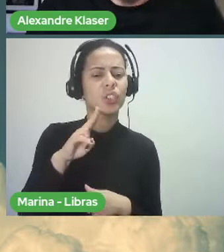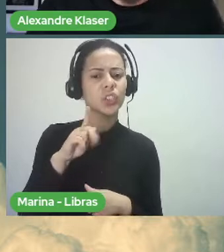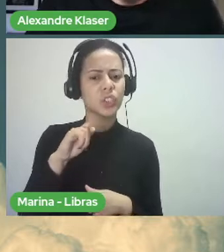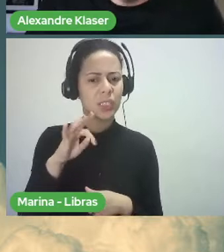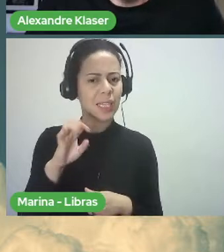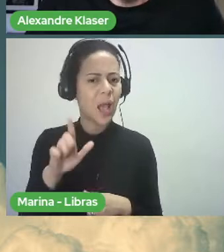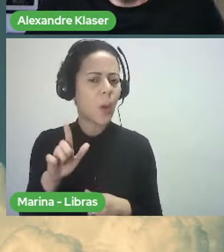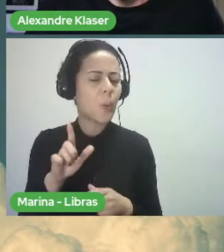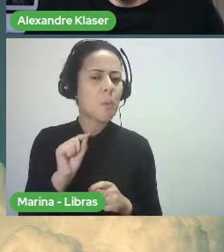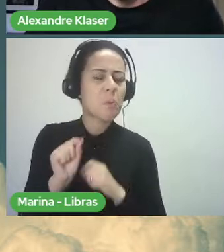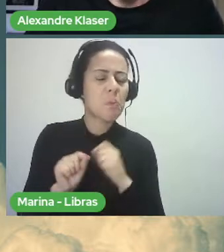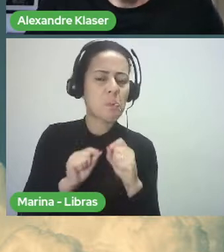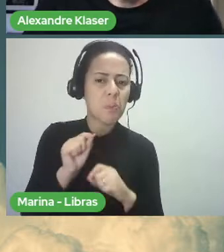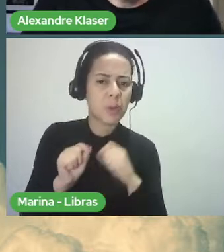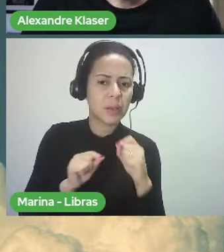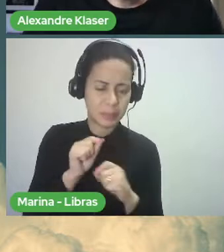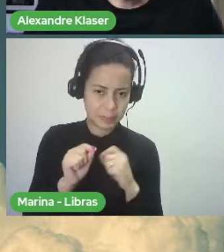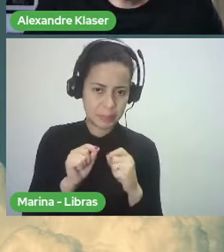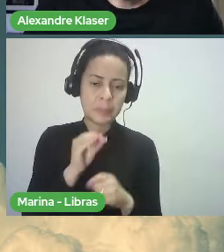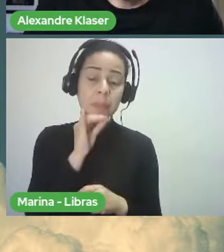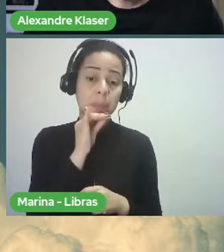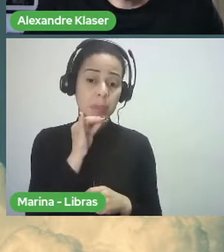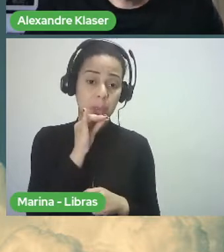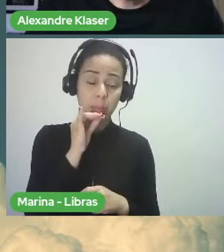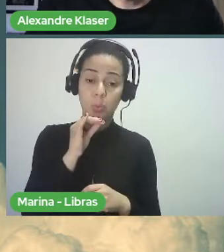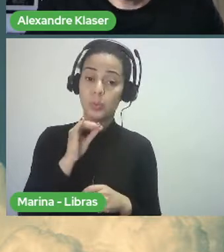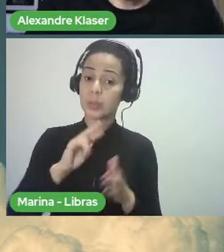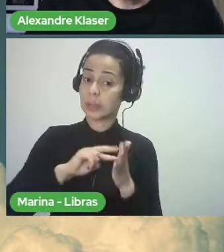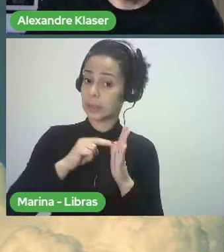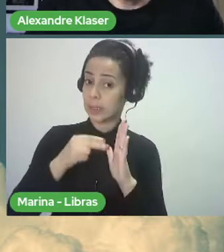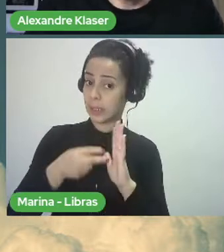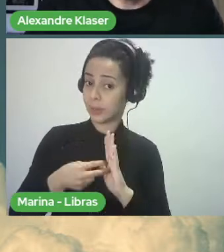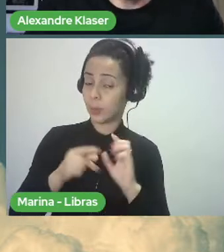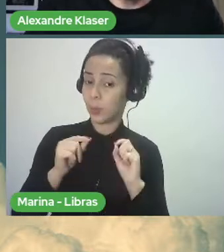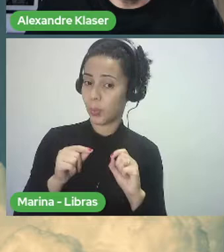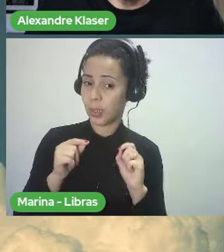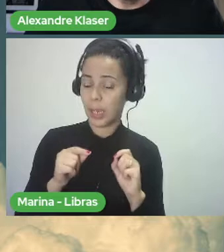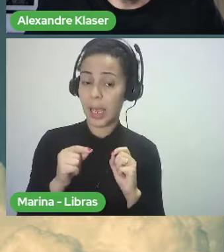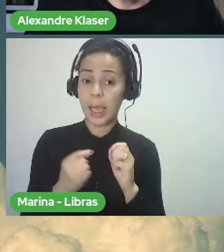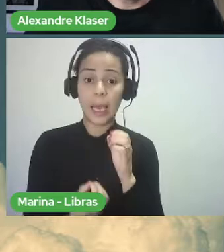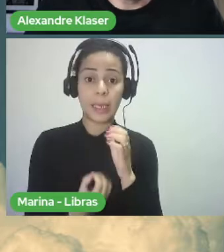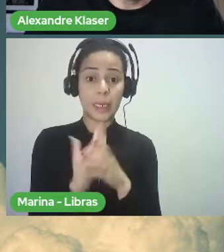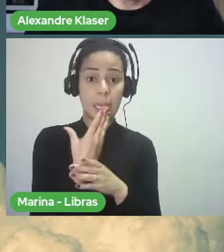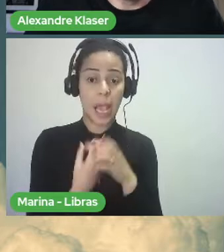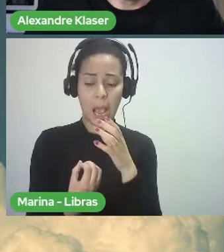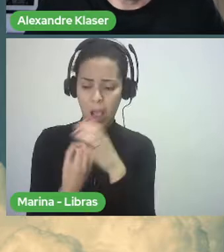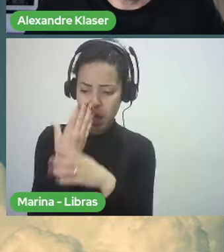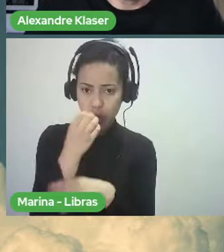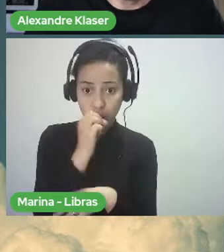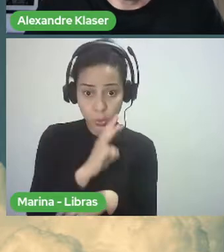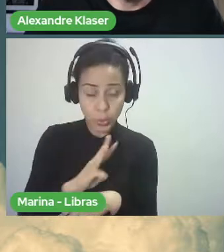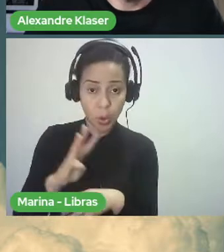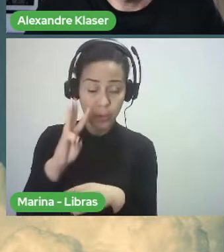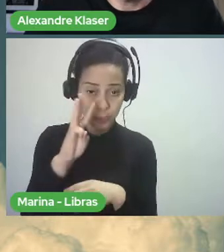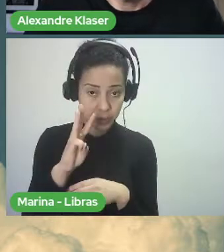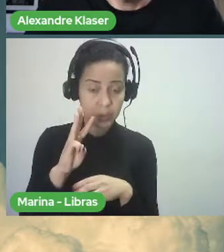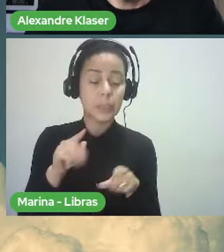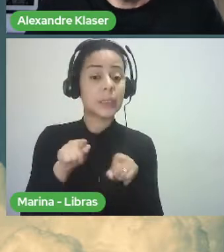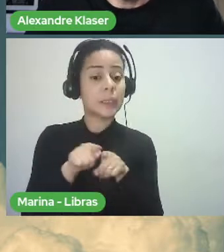só das suas maneiras de criar software, mas também de como a organização está voltada para uma entrega de